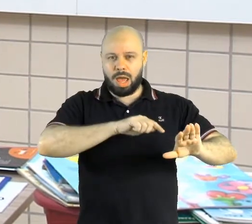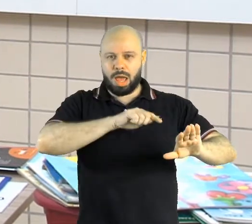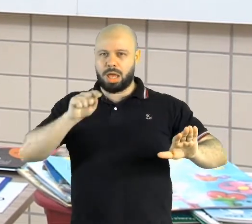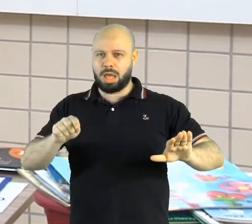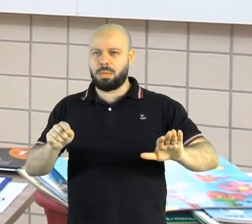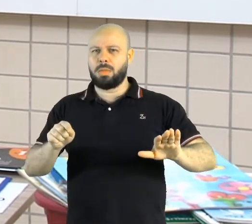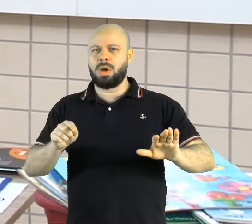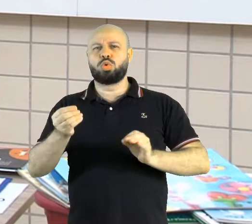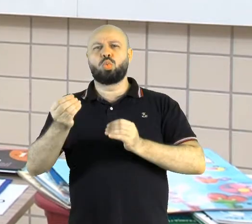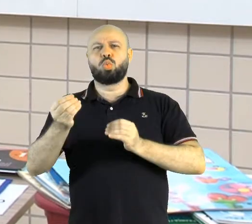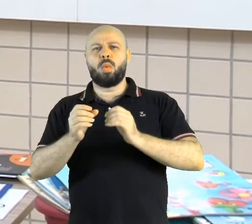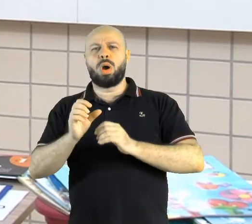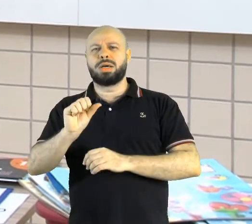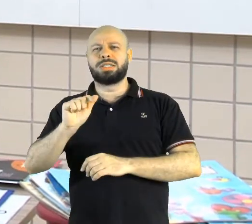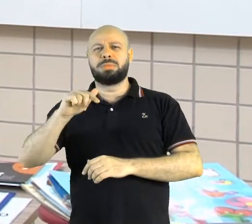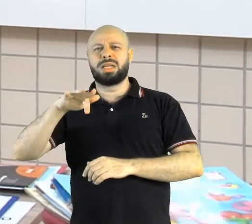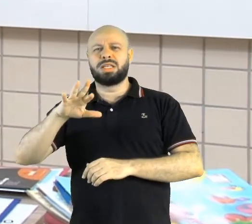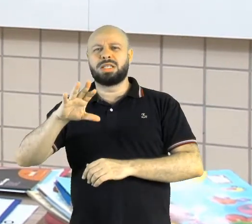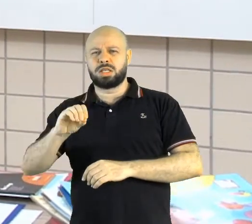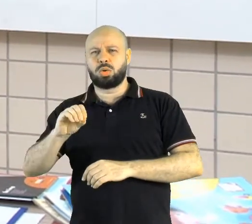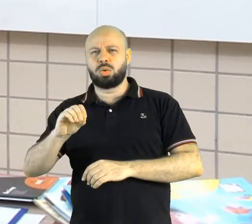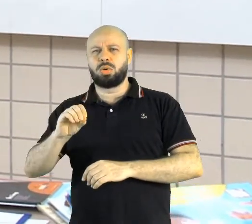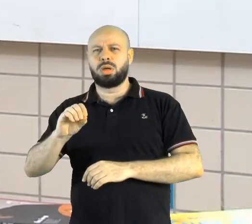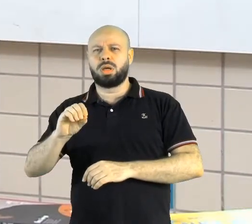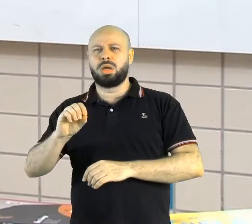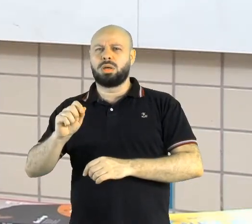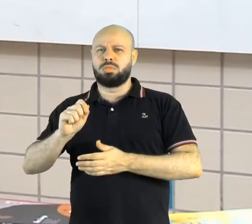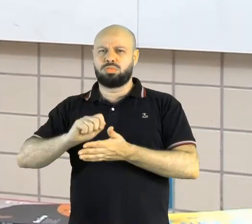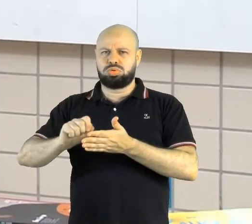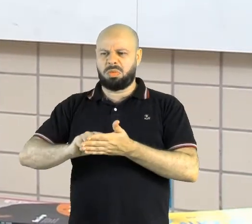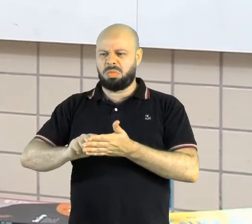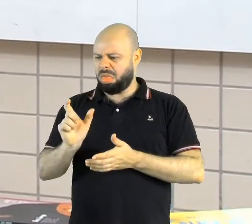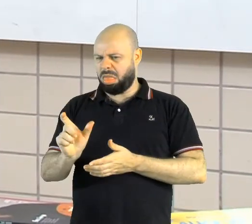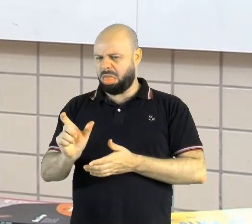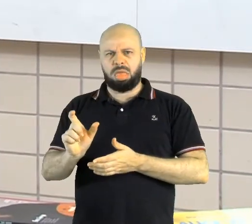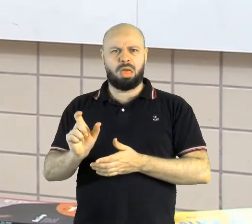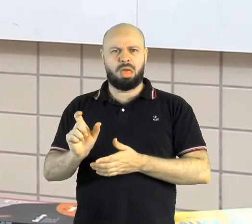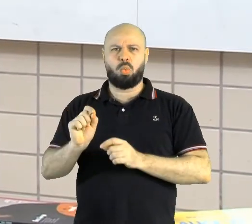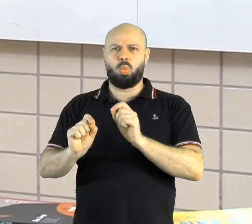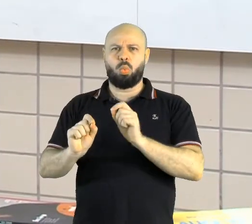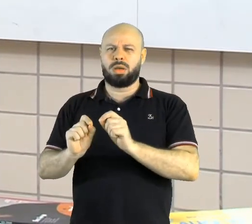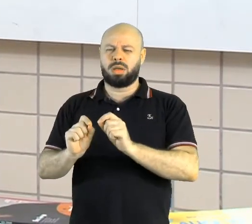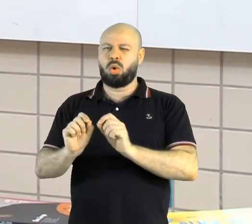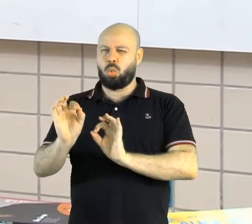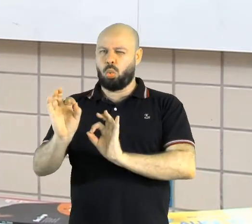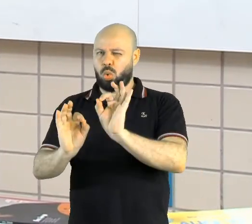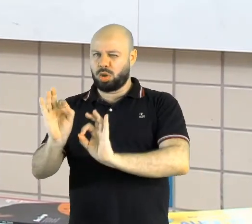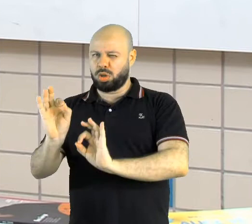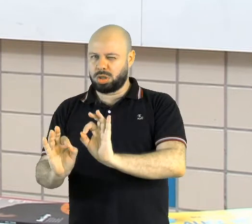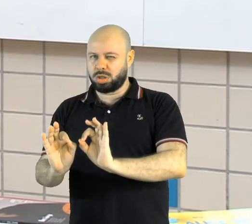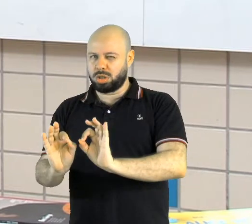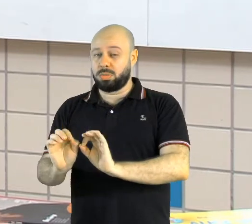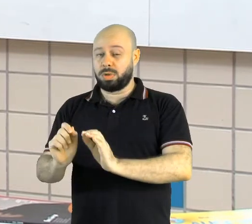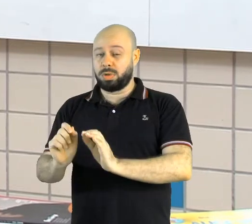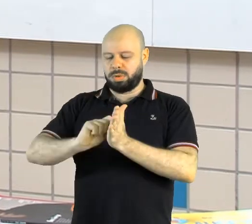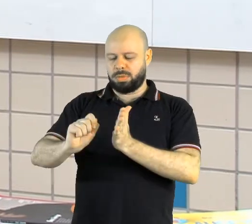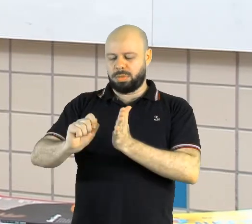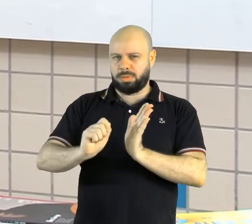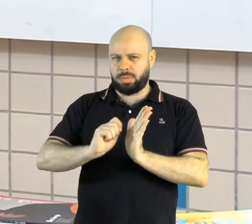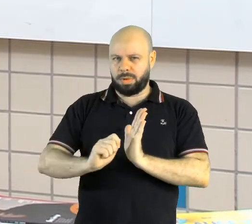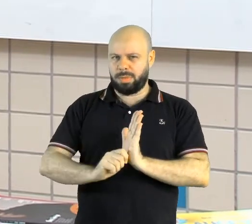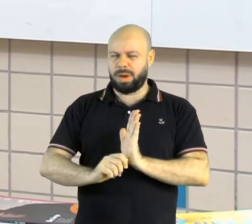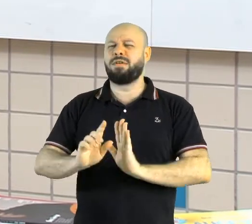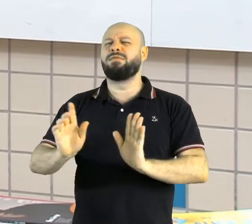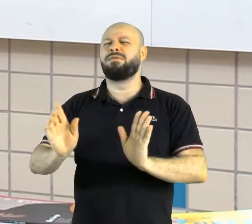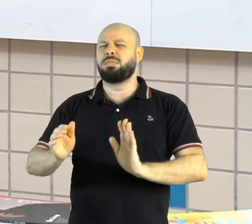da escrita. Combinado? Não, é um nome grande, né? Então, mas não se preocupe, nós vamos entender direitinho, vamos conversar e aí